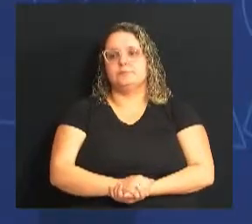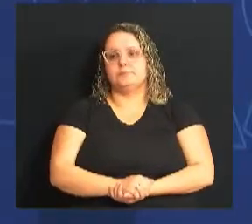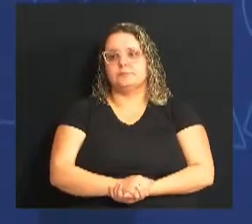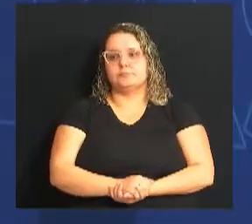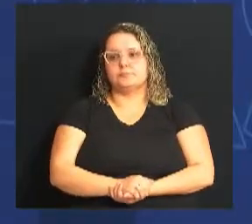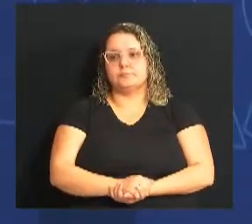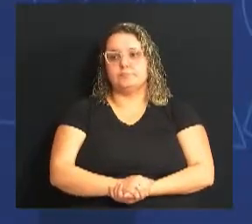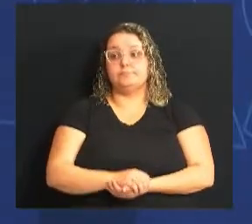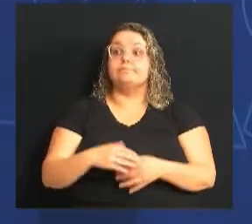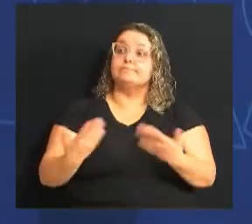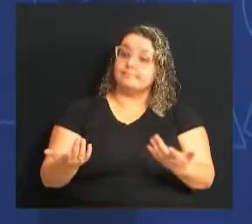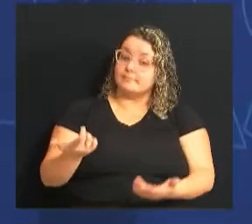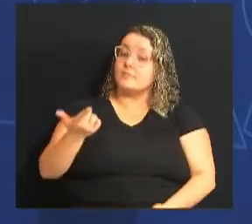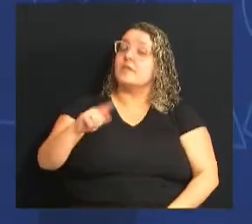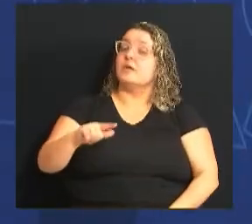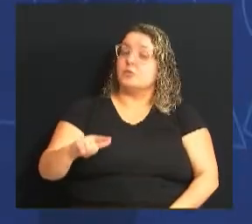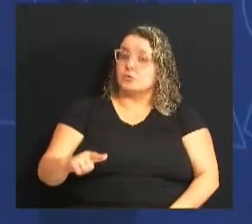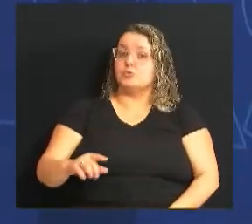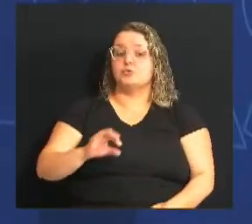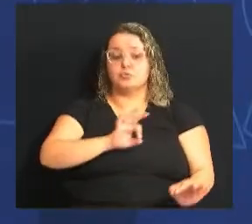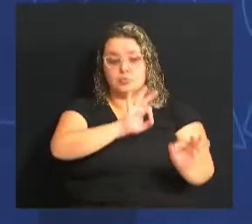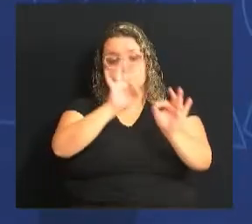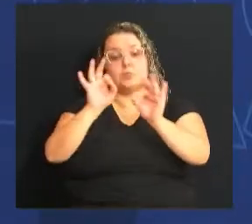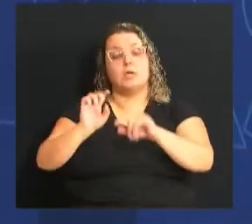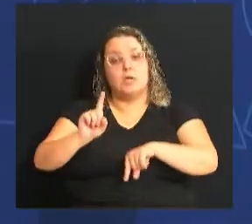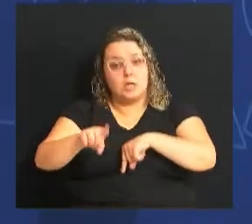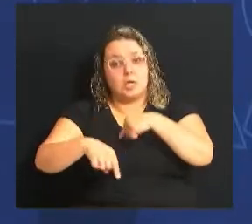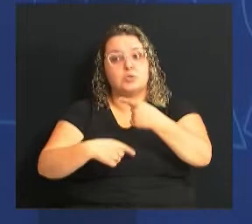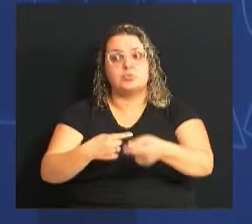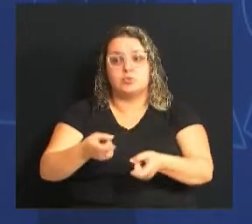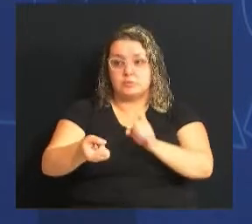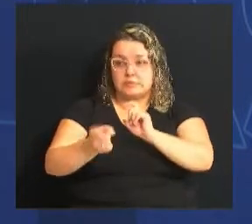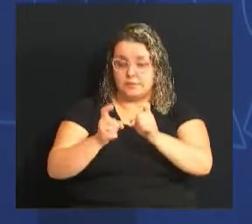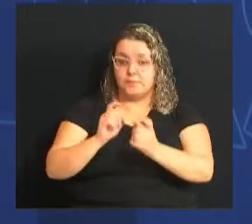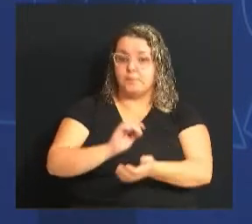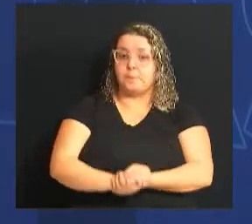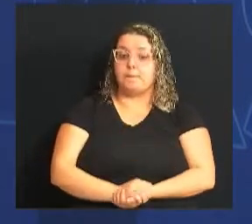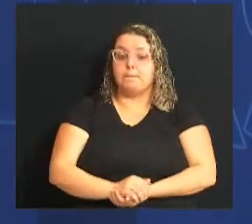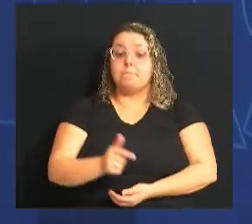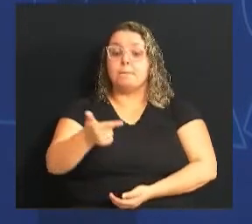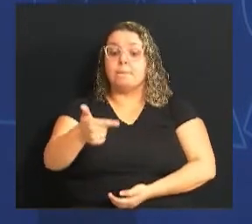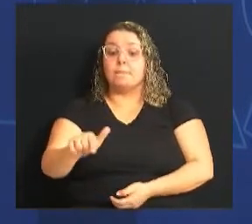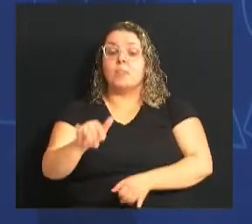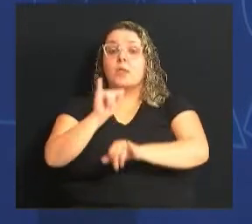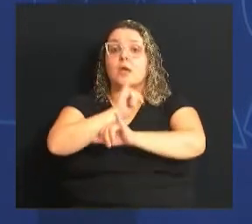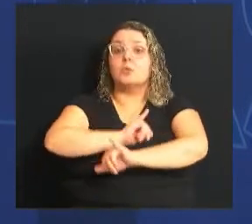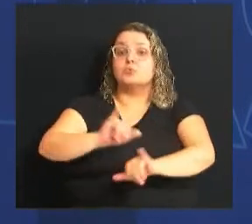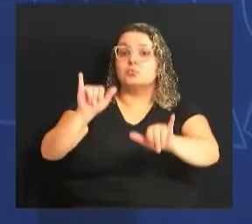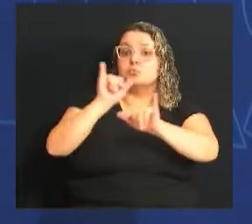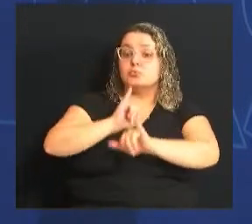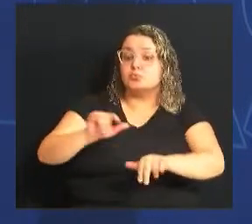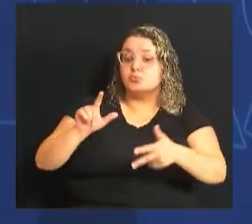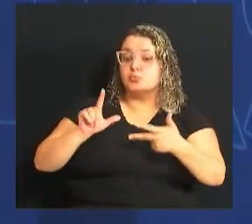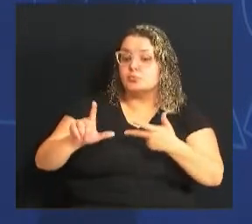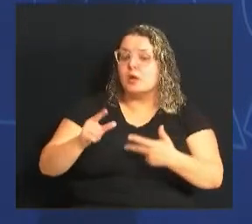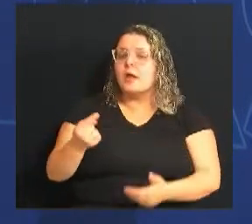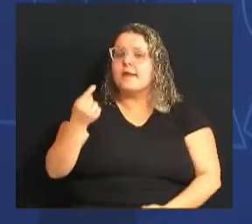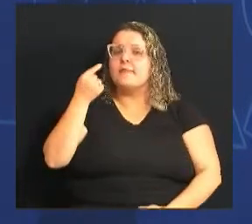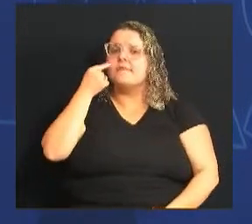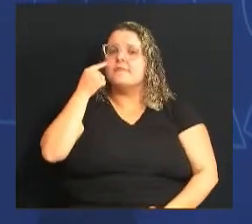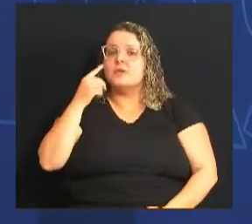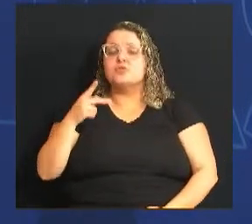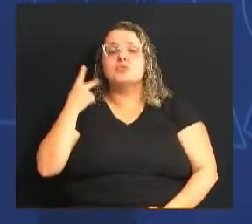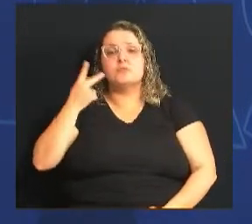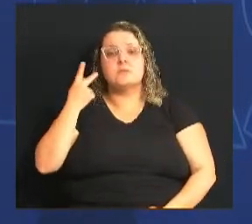E a gente segue acompanhando, então, as próximas reuniões. A gente segue aqui com as notícias do Legislativo e olha só, o vereador